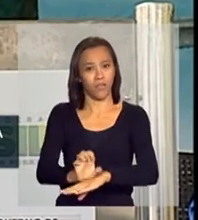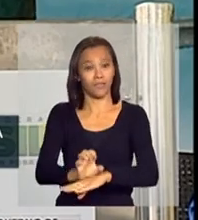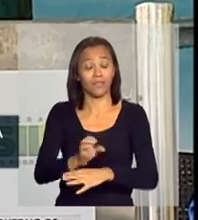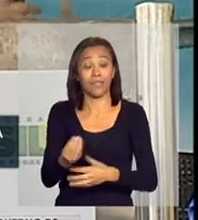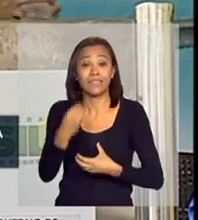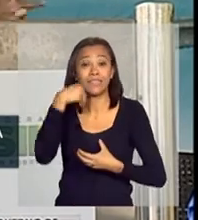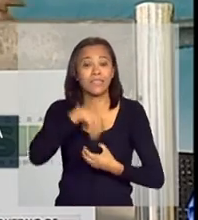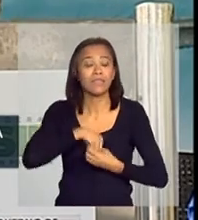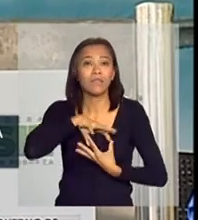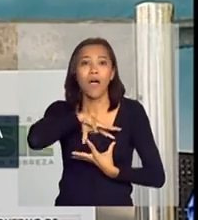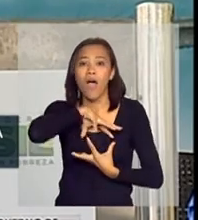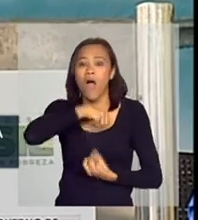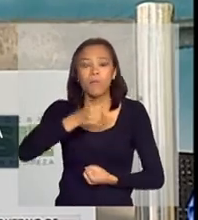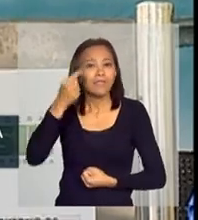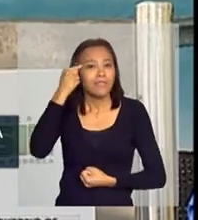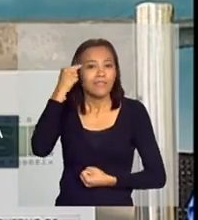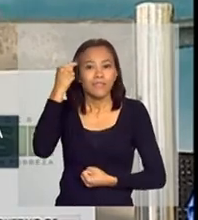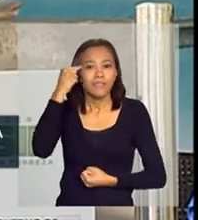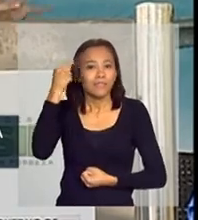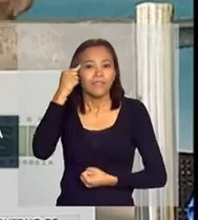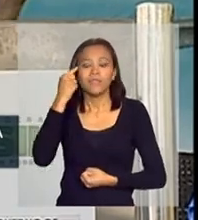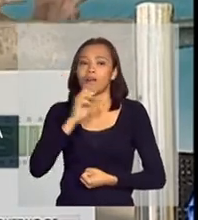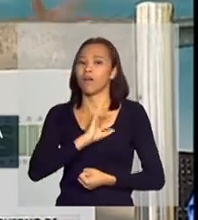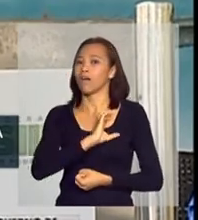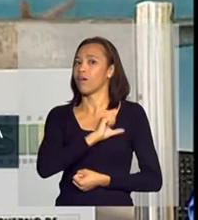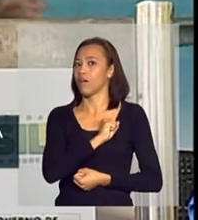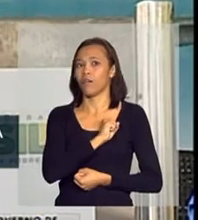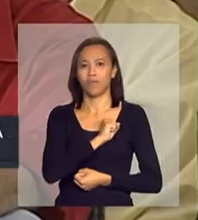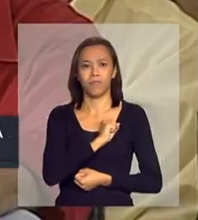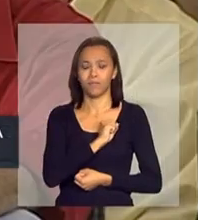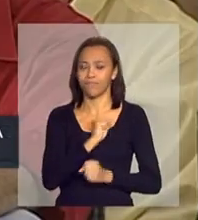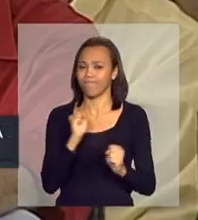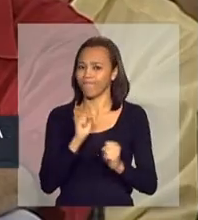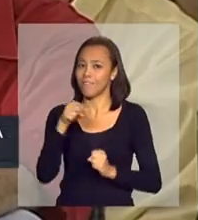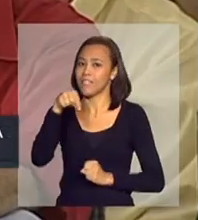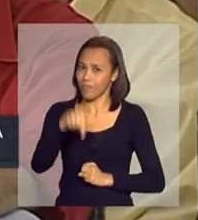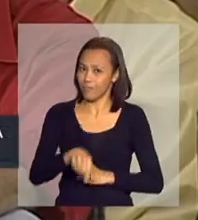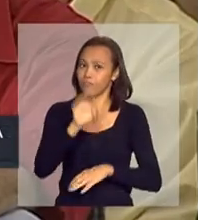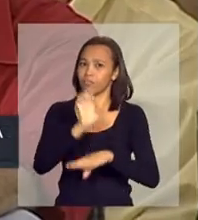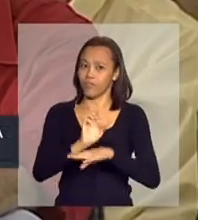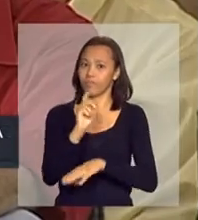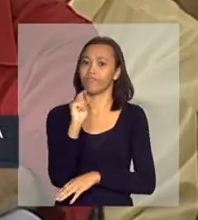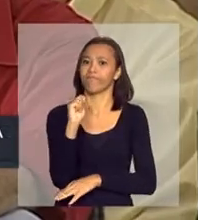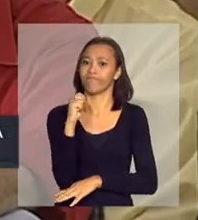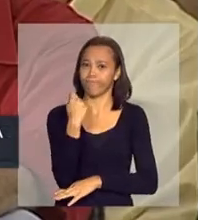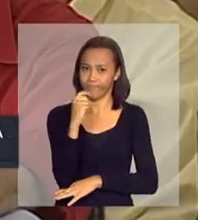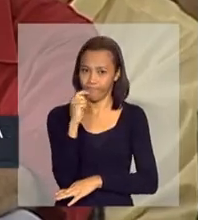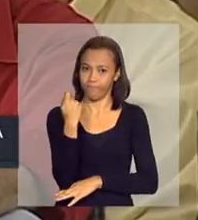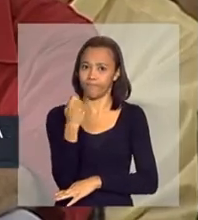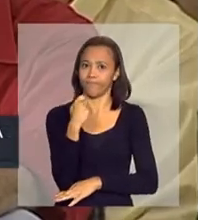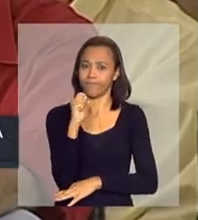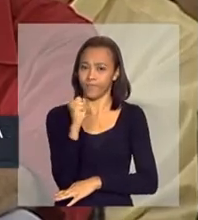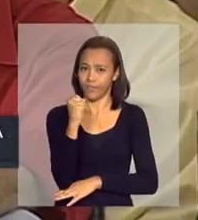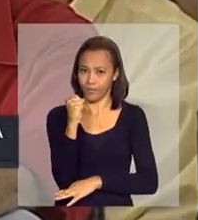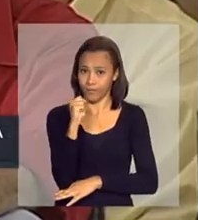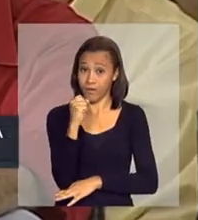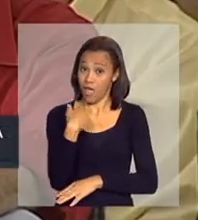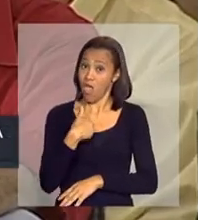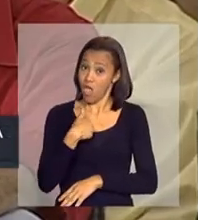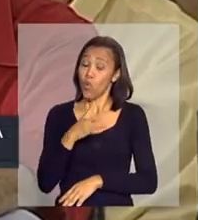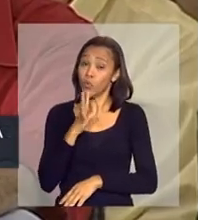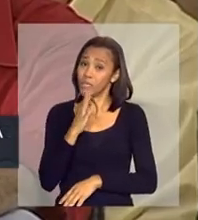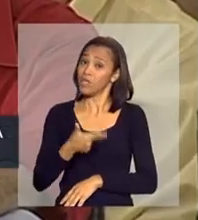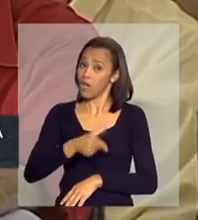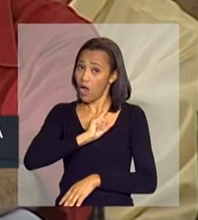Estado. Ele tem verdadeira paixão. Então, eu conheci o Deda antes, mas